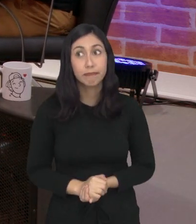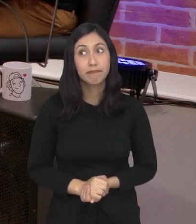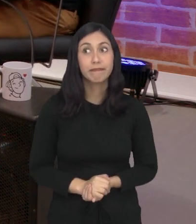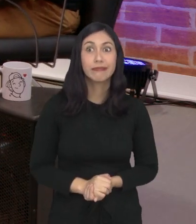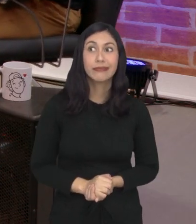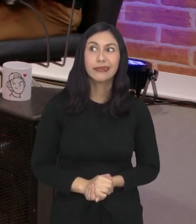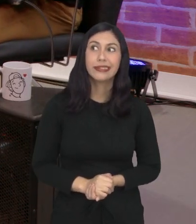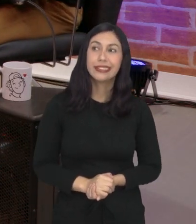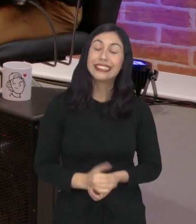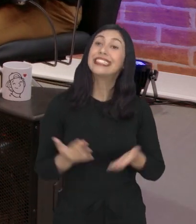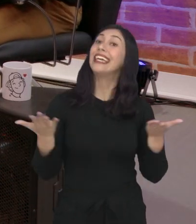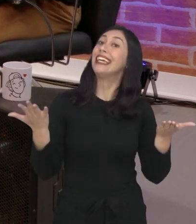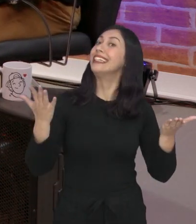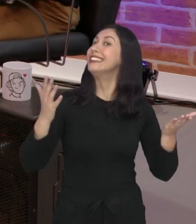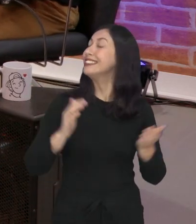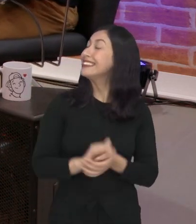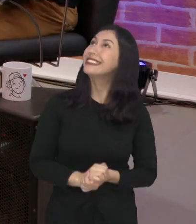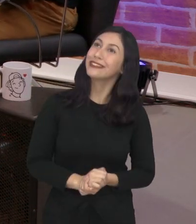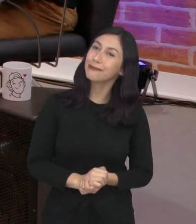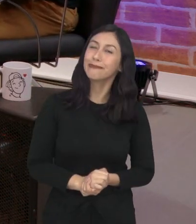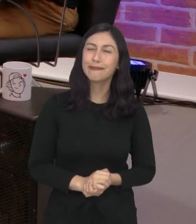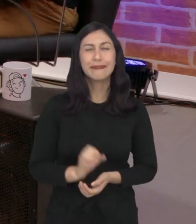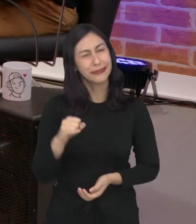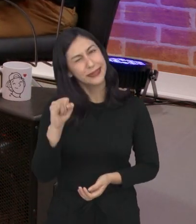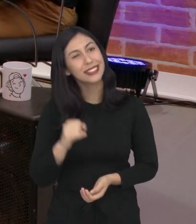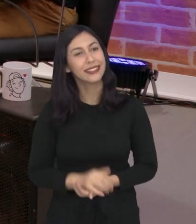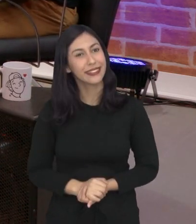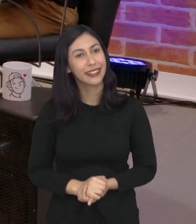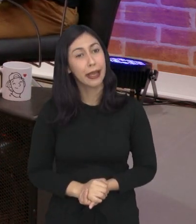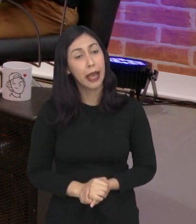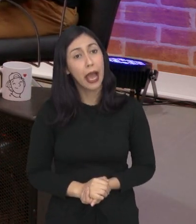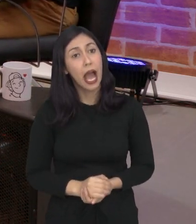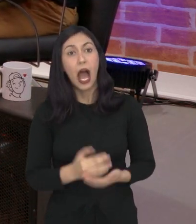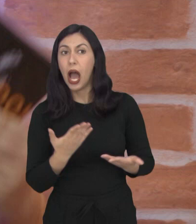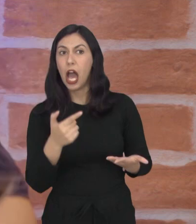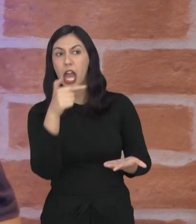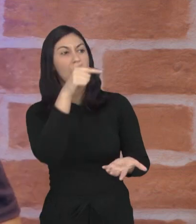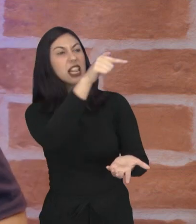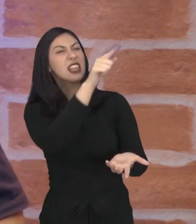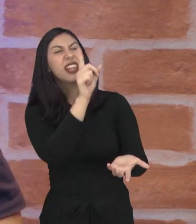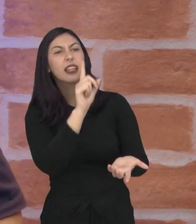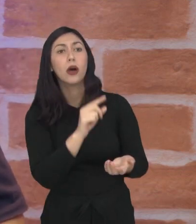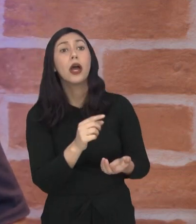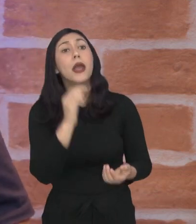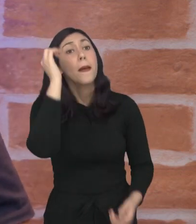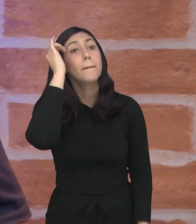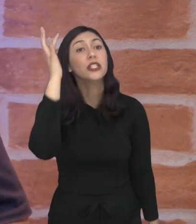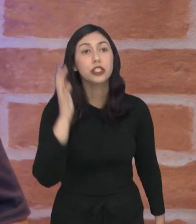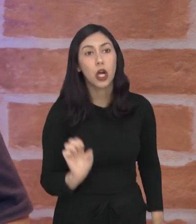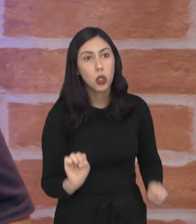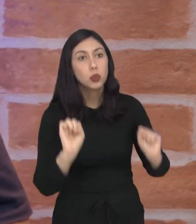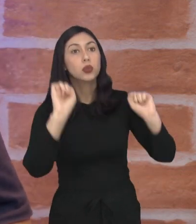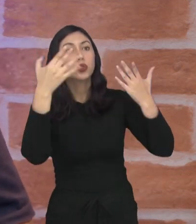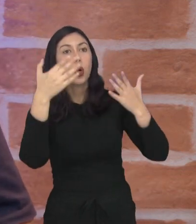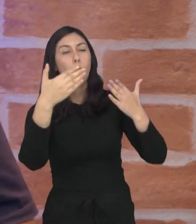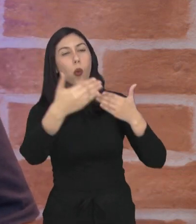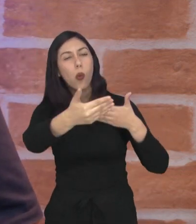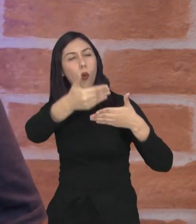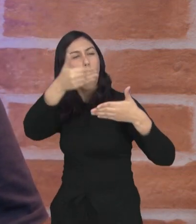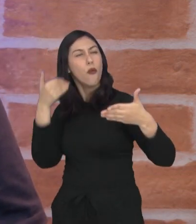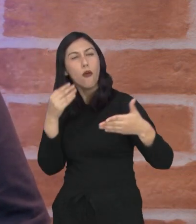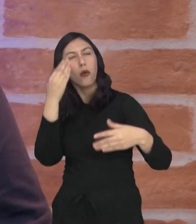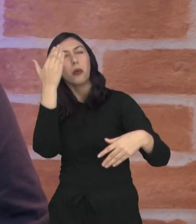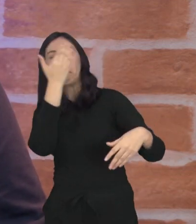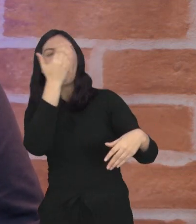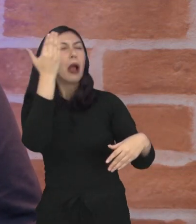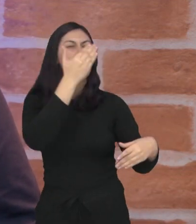Ele me quebrou no argumento, família. Isso aí daí você fala, mano, mas o cara não tá lá. Imagina que você tá no último banco do Morumbi, você também não